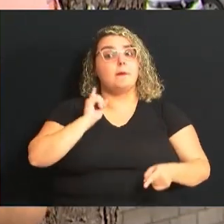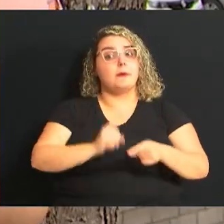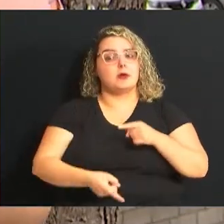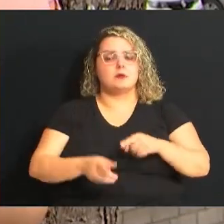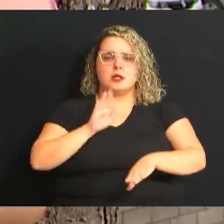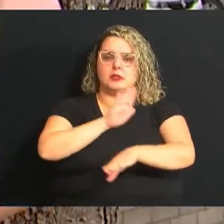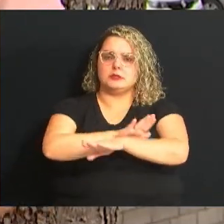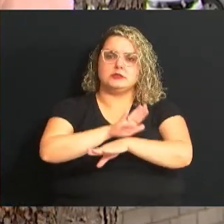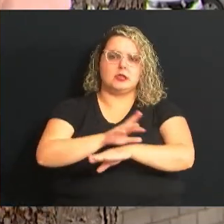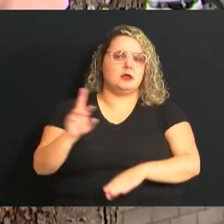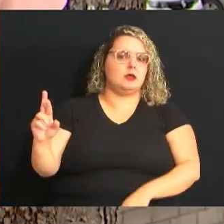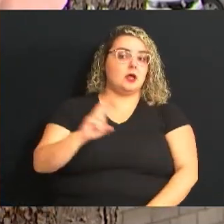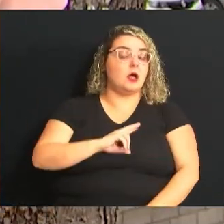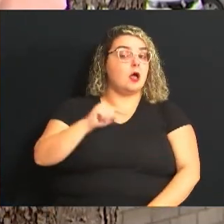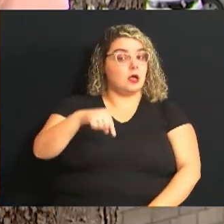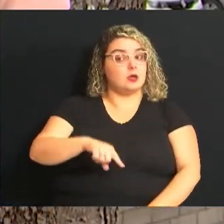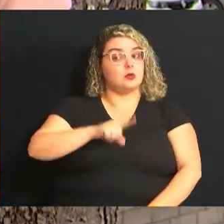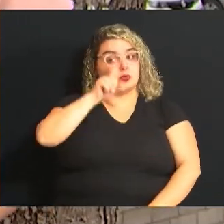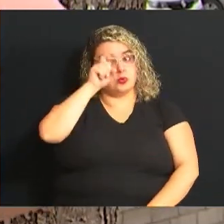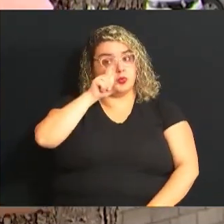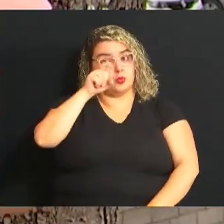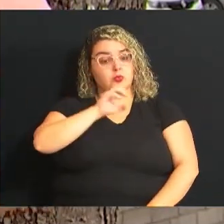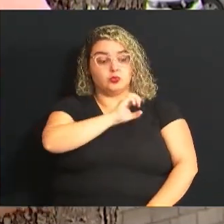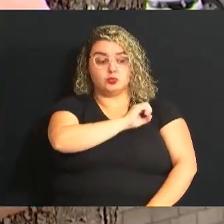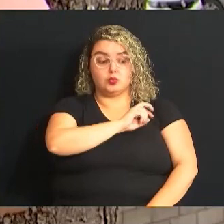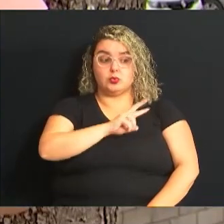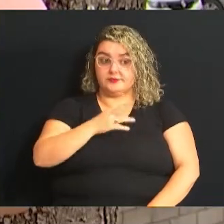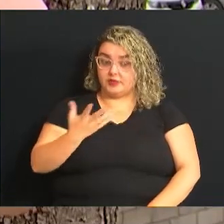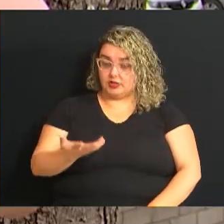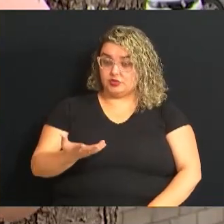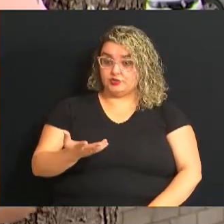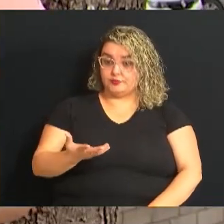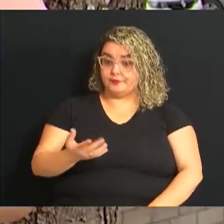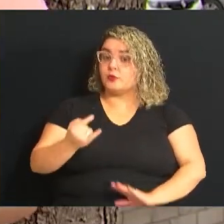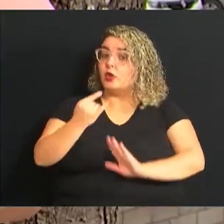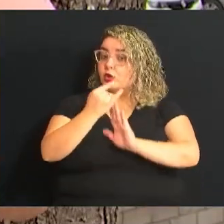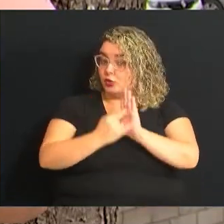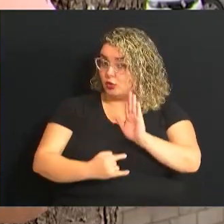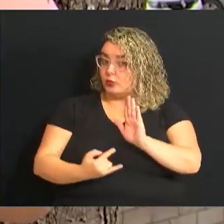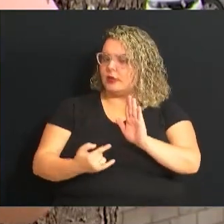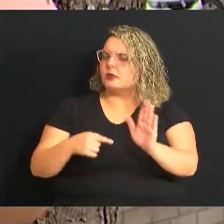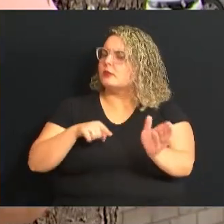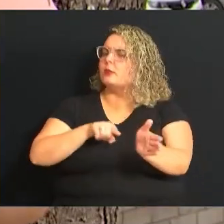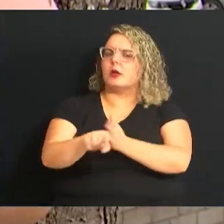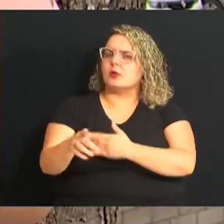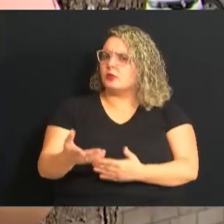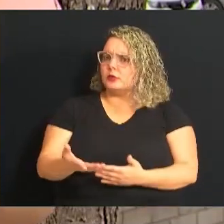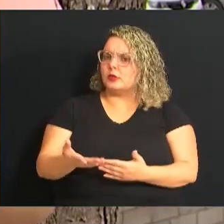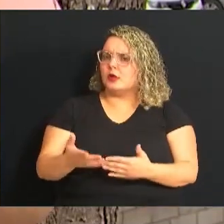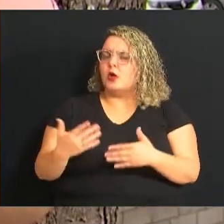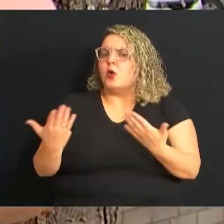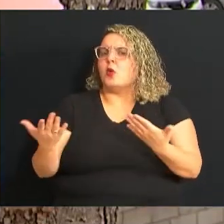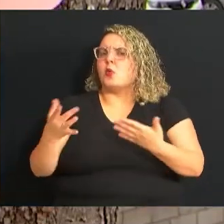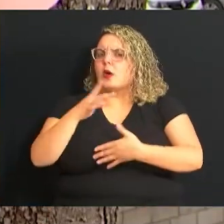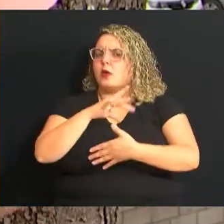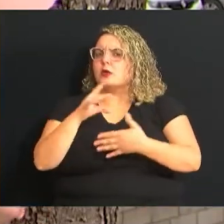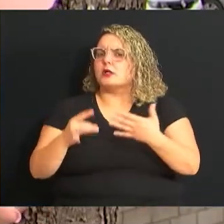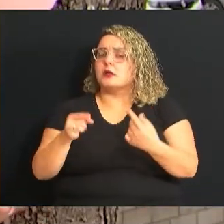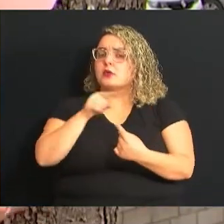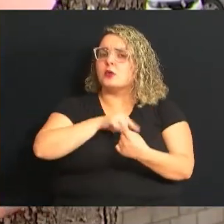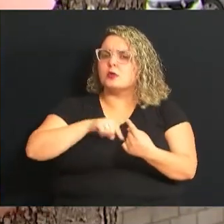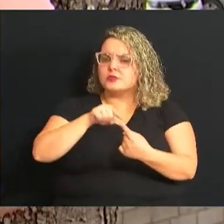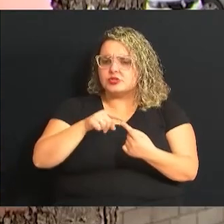12:02, Câmara Notícia ao vivo nesta segunda-feira. Muito obrigado pela sua companhia, pela sua audiência. A gente segue aqui com as